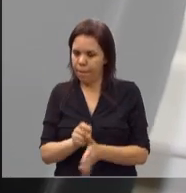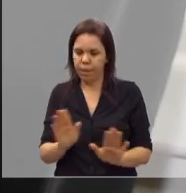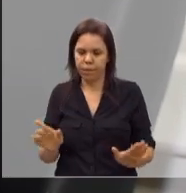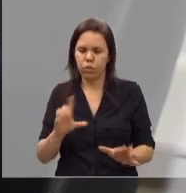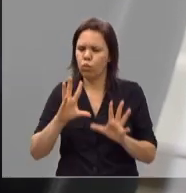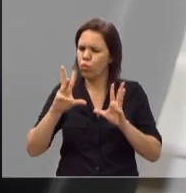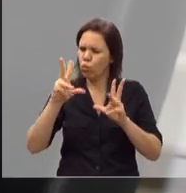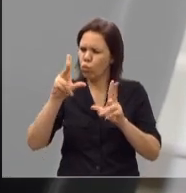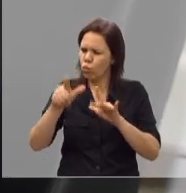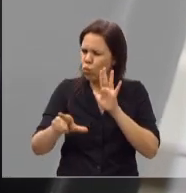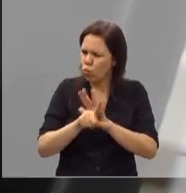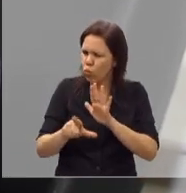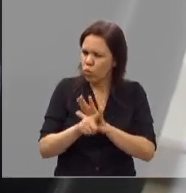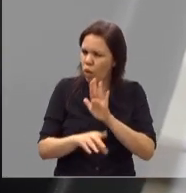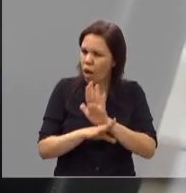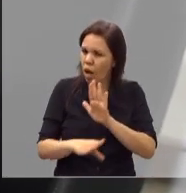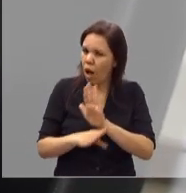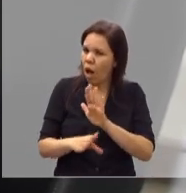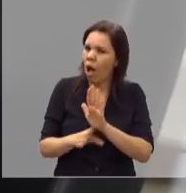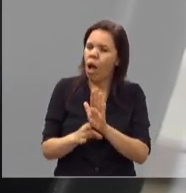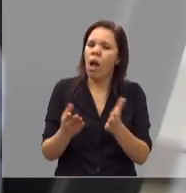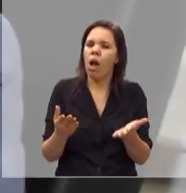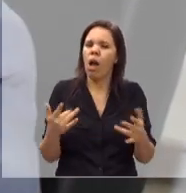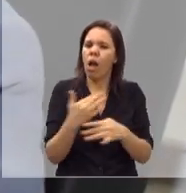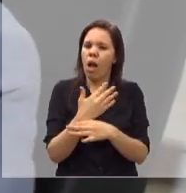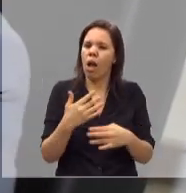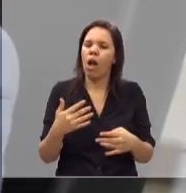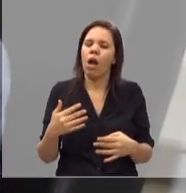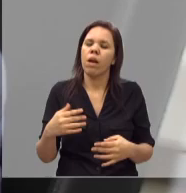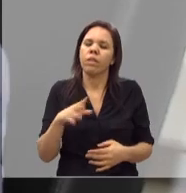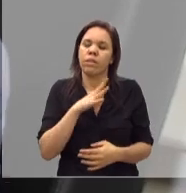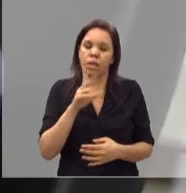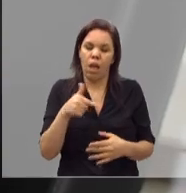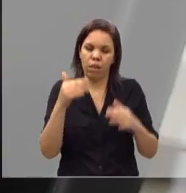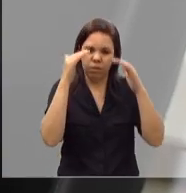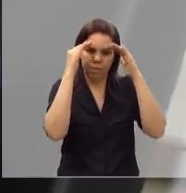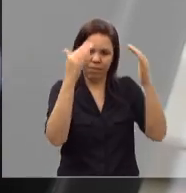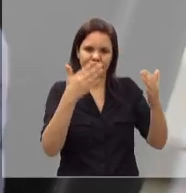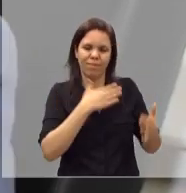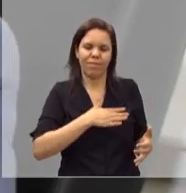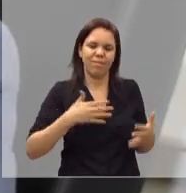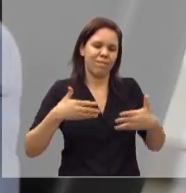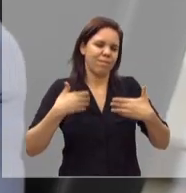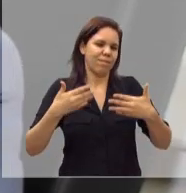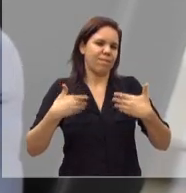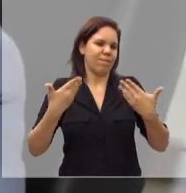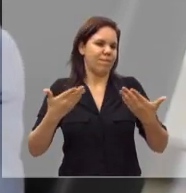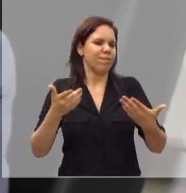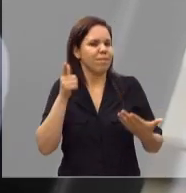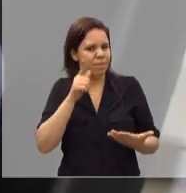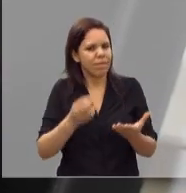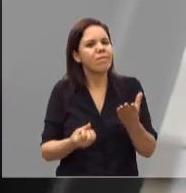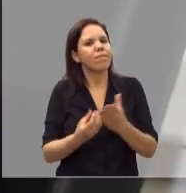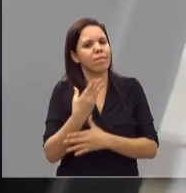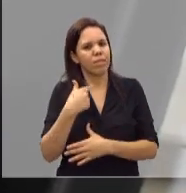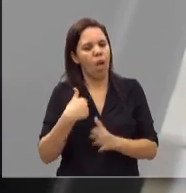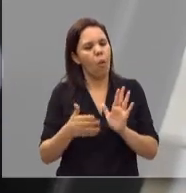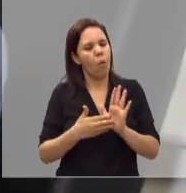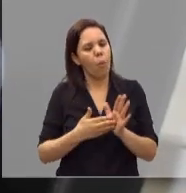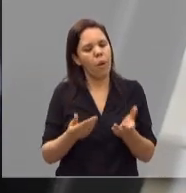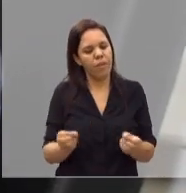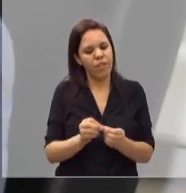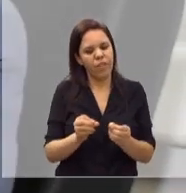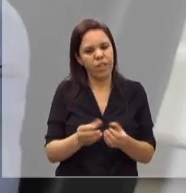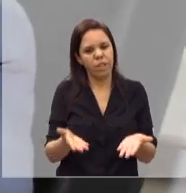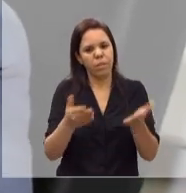vêm ajudar os munícipes como um todo, é motivo de honra e de alegria, sinal de que eu estou cumprindo aquilo que eu me propus